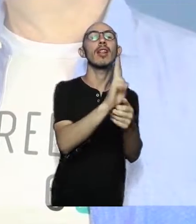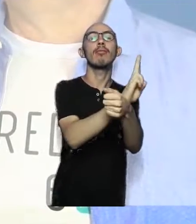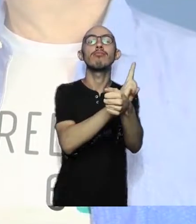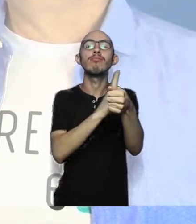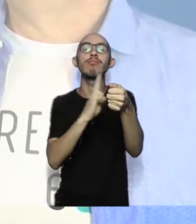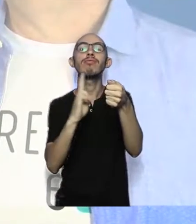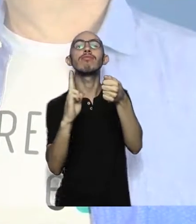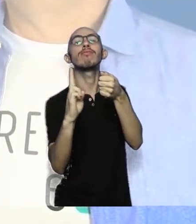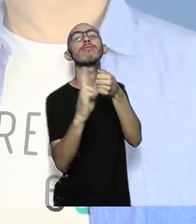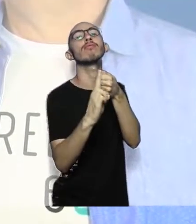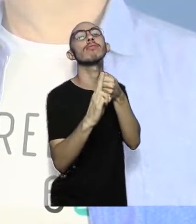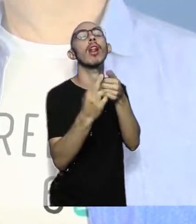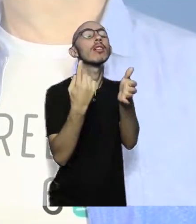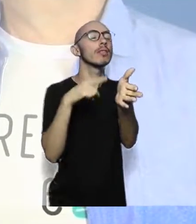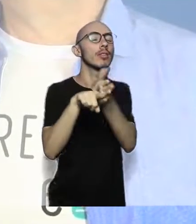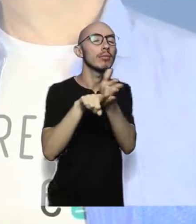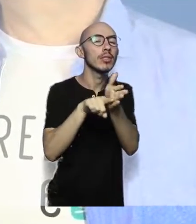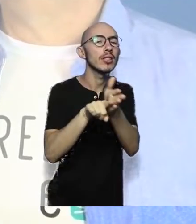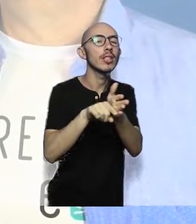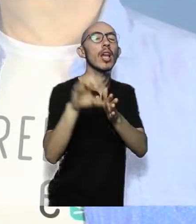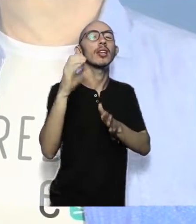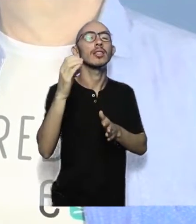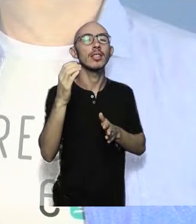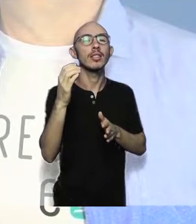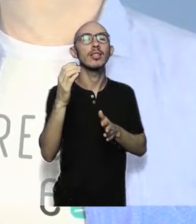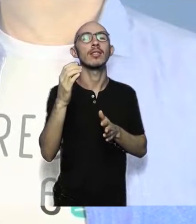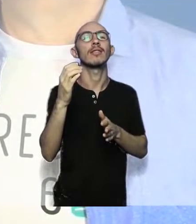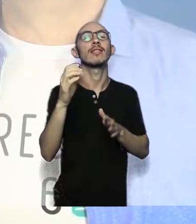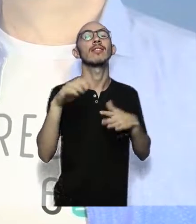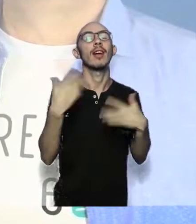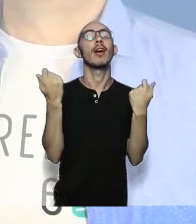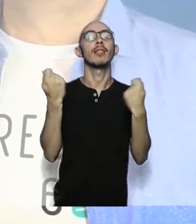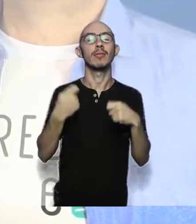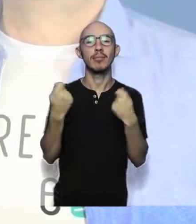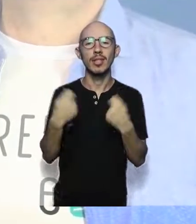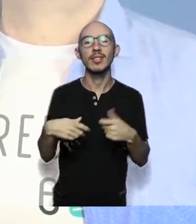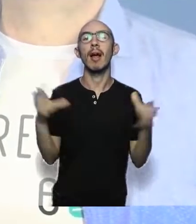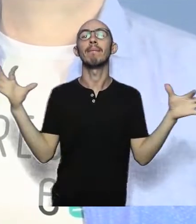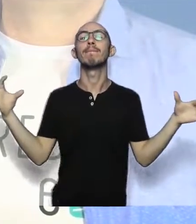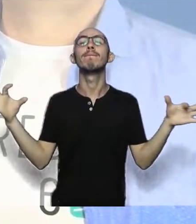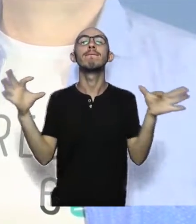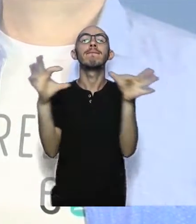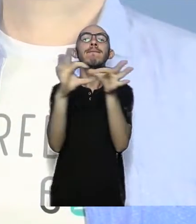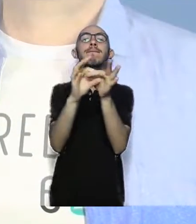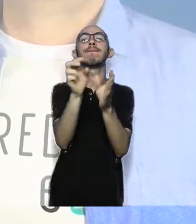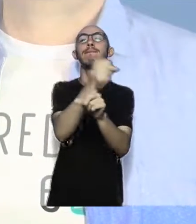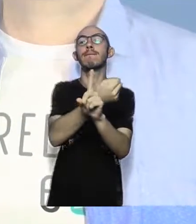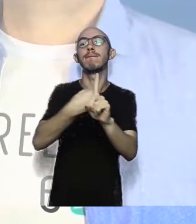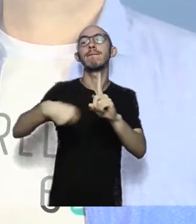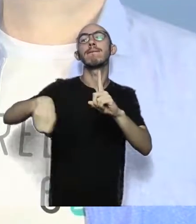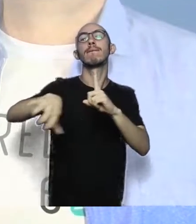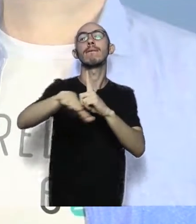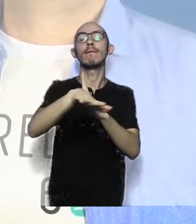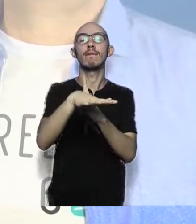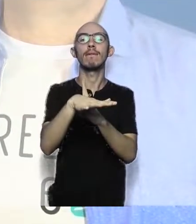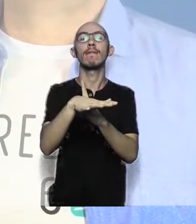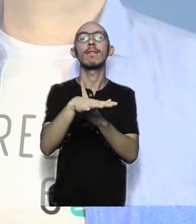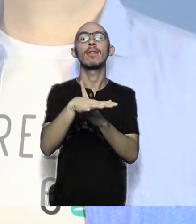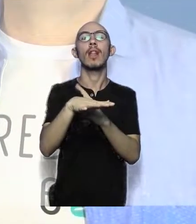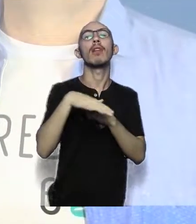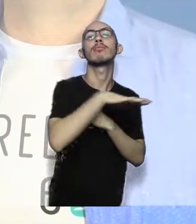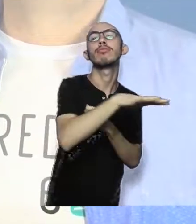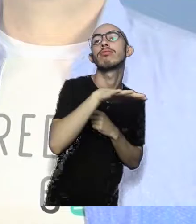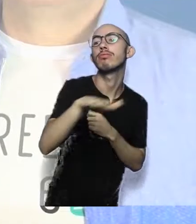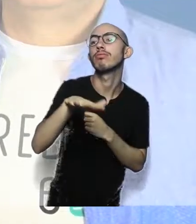acadêmico, científico e político da universidade. A universidade precisa estar articulada com a sociedade, com os